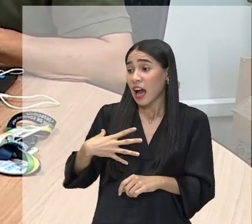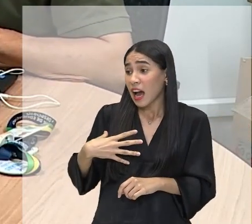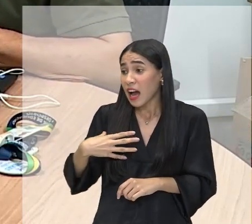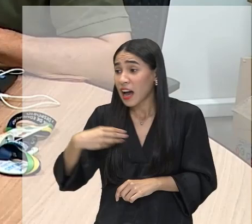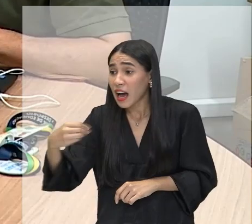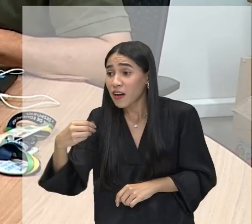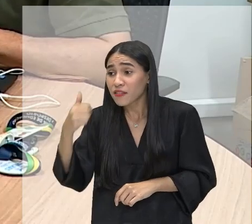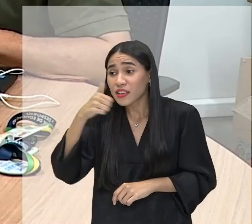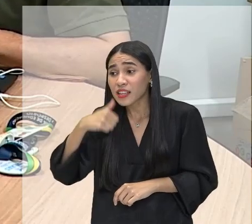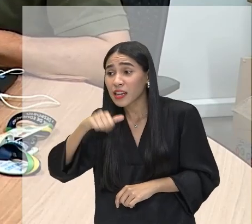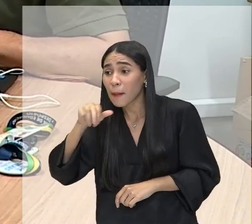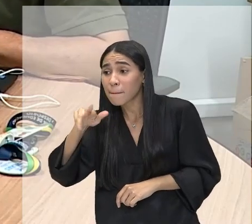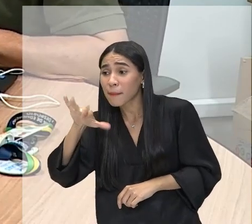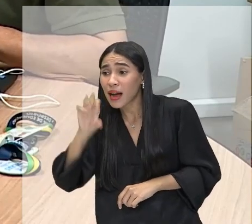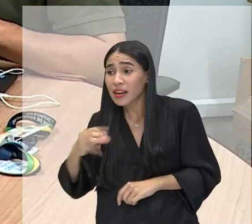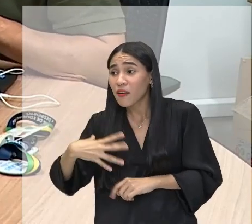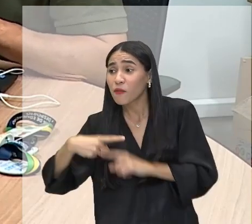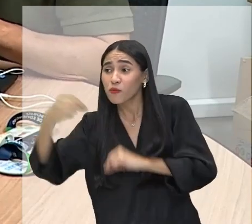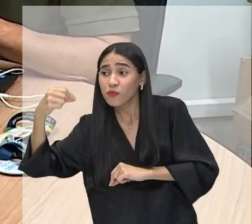Maria fugiu.